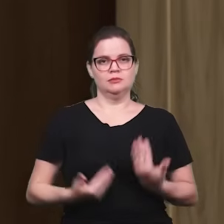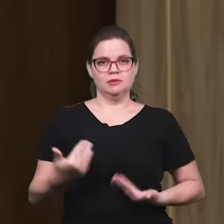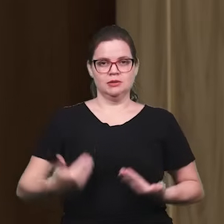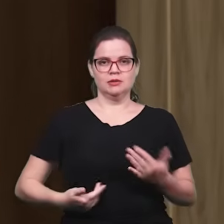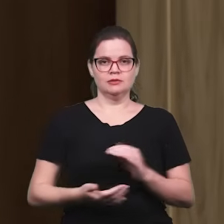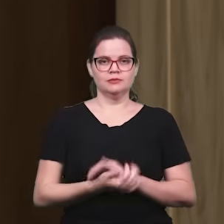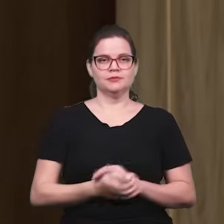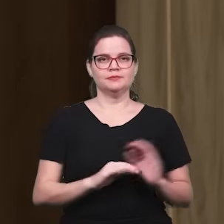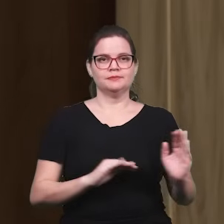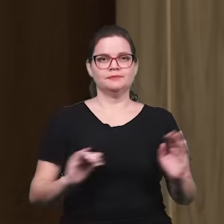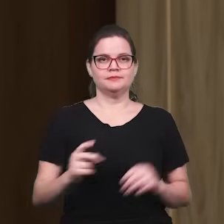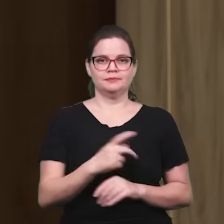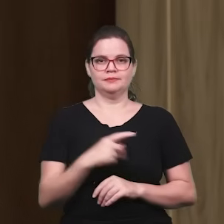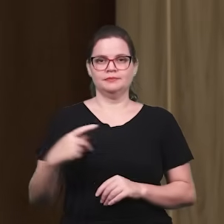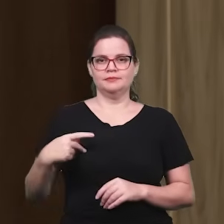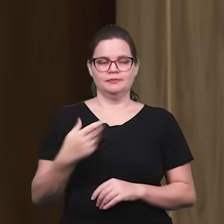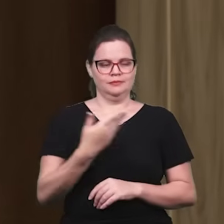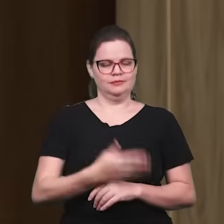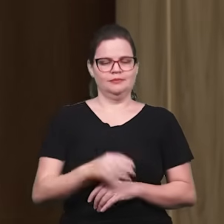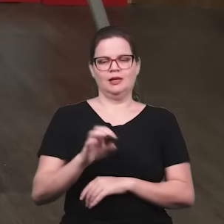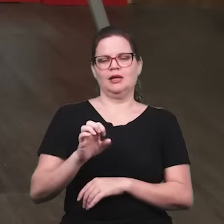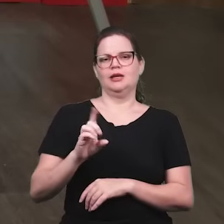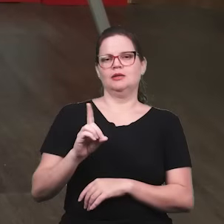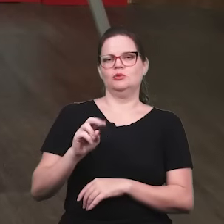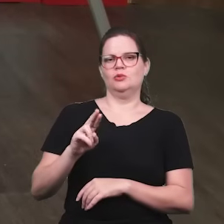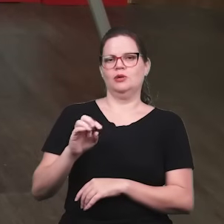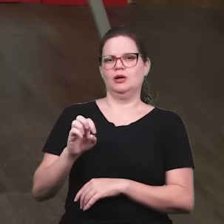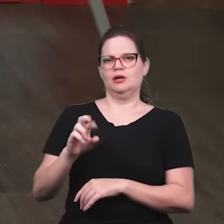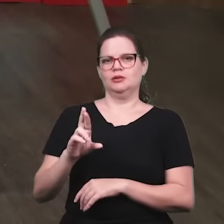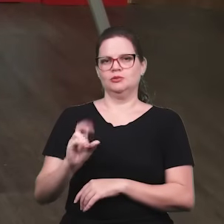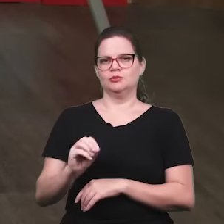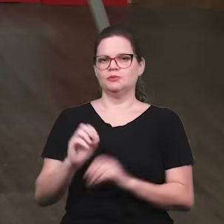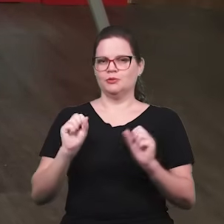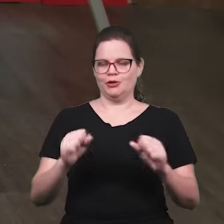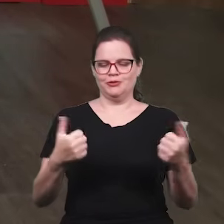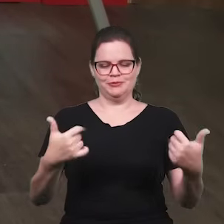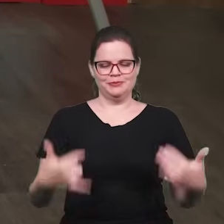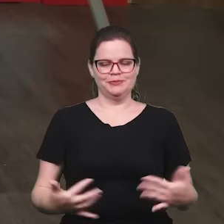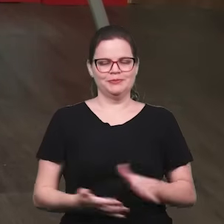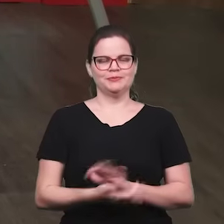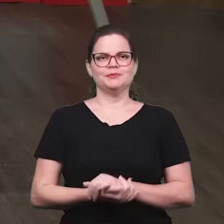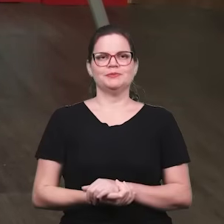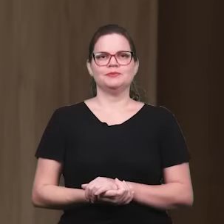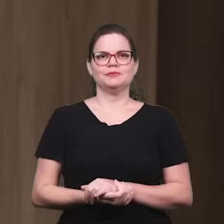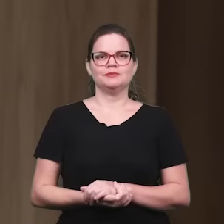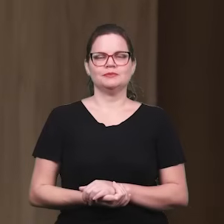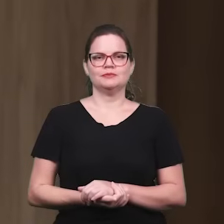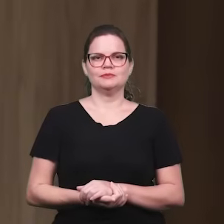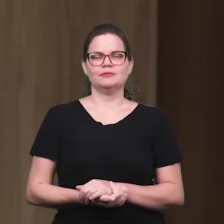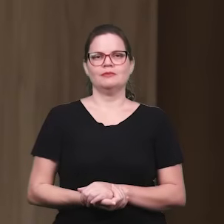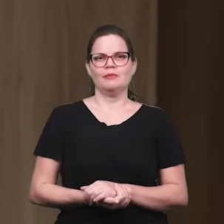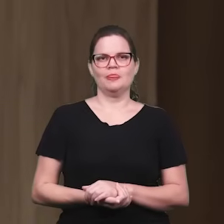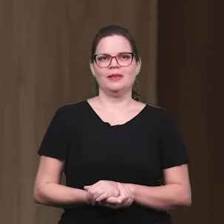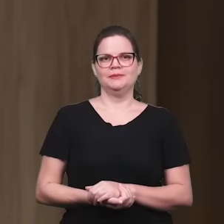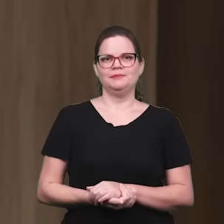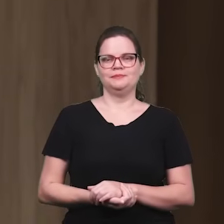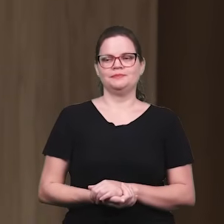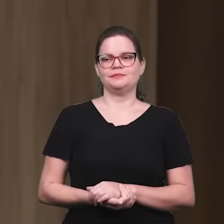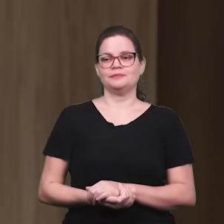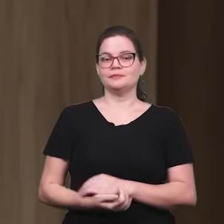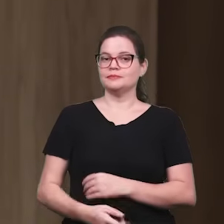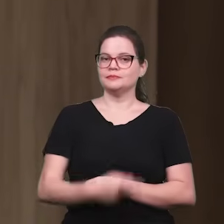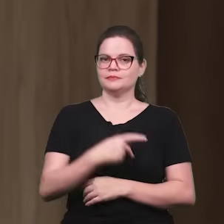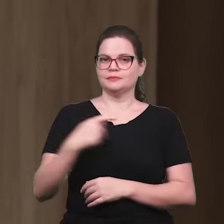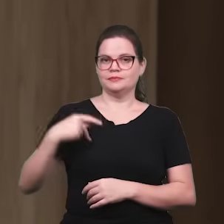Senhor. Pastor Eduardo Sete, agora é com o pastor. Olha, pastor